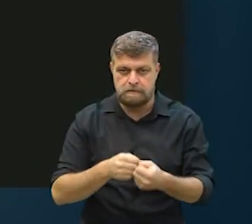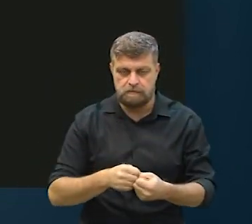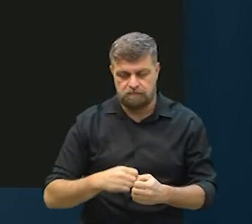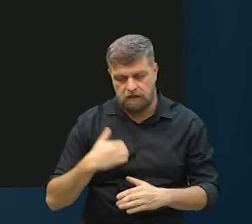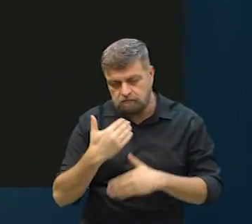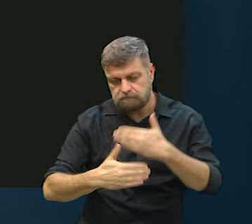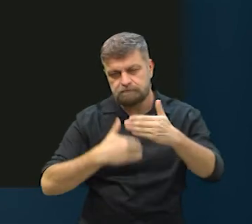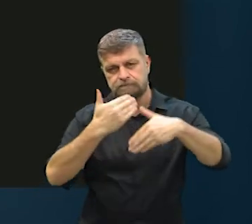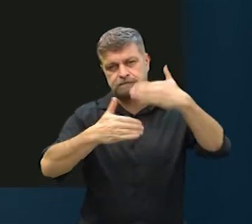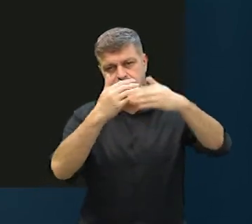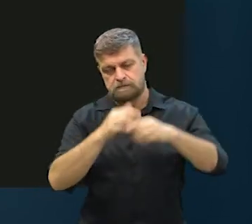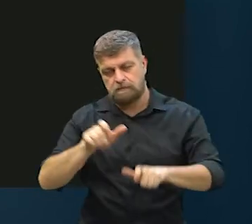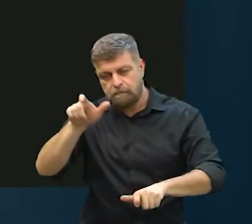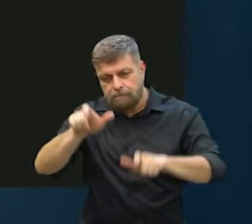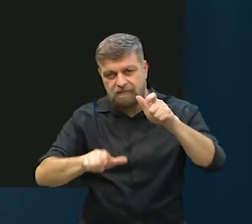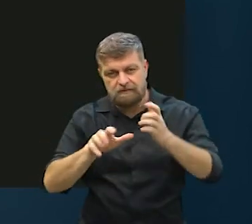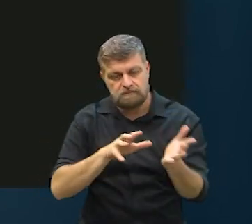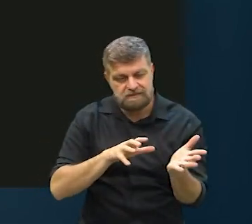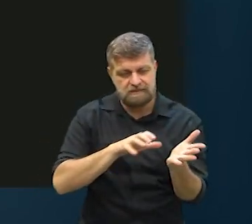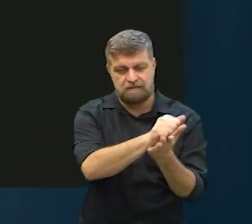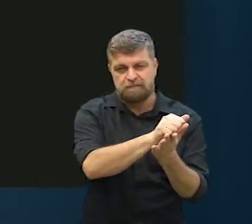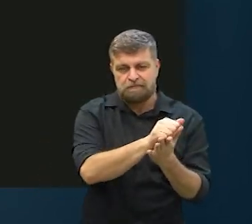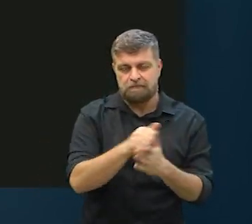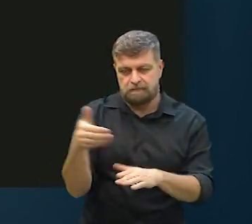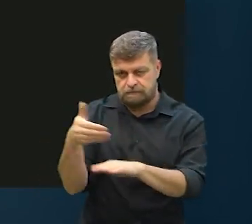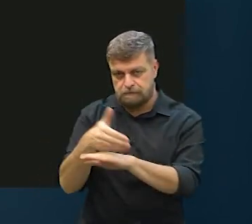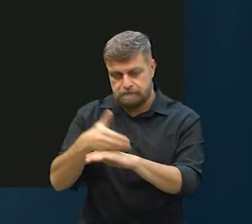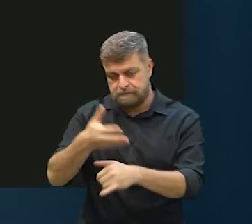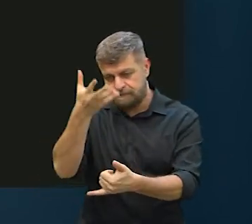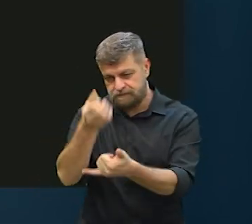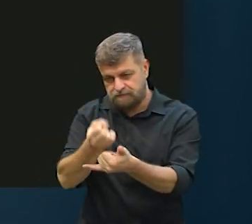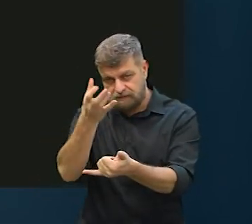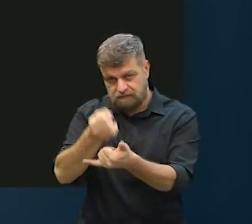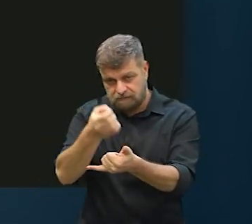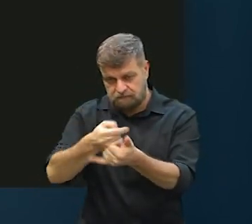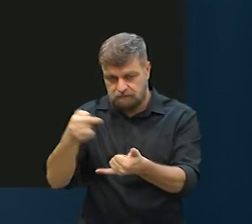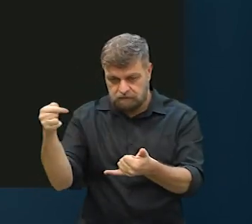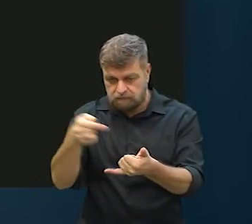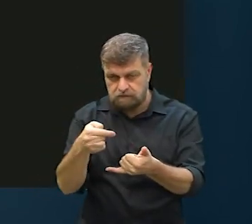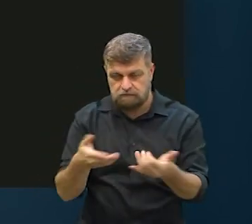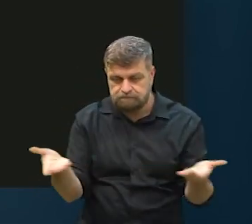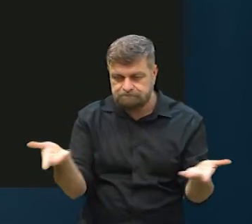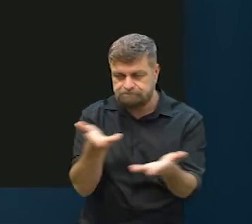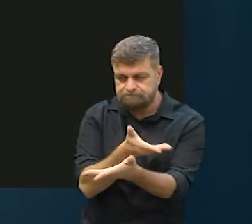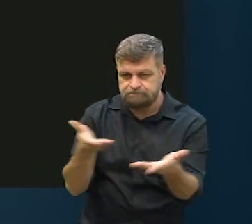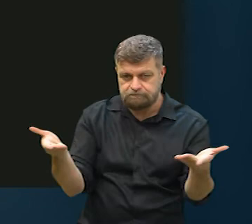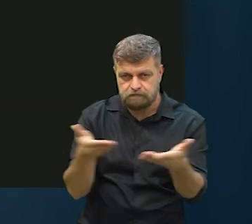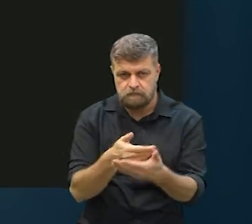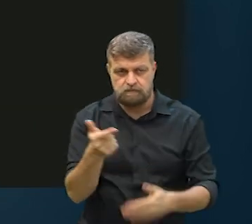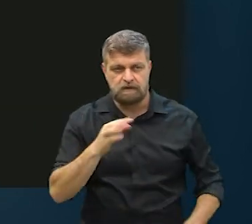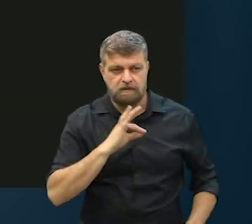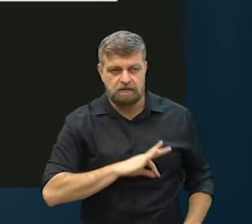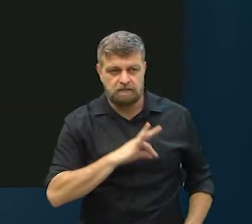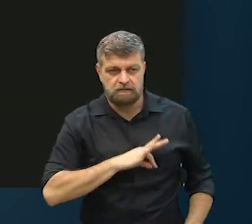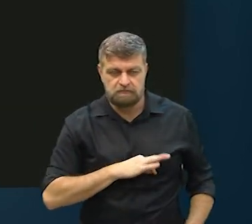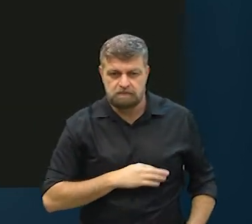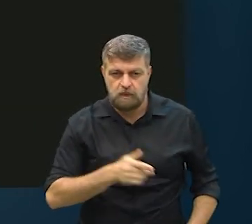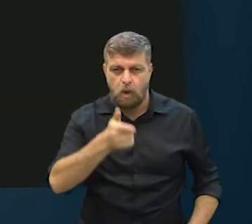incessantemente para fazer o negócio crescer, para mais pessoas se cadastrarem e entrarem na nossa plataforma e fazer essas pessoas